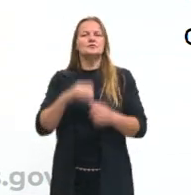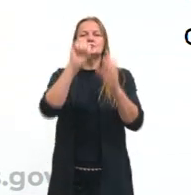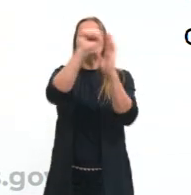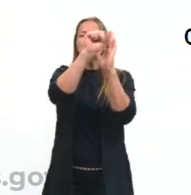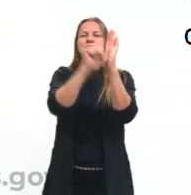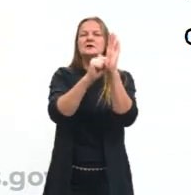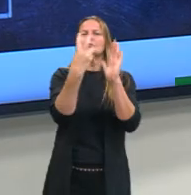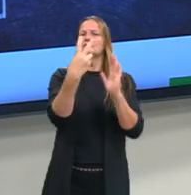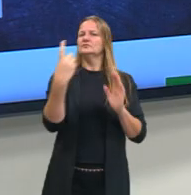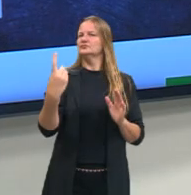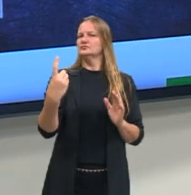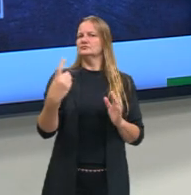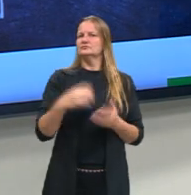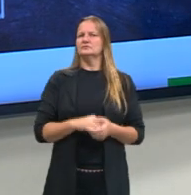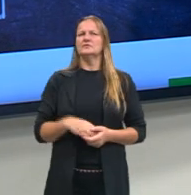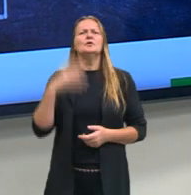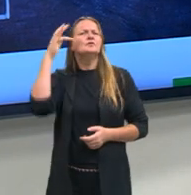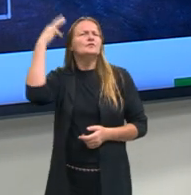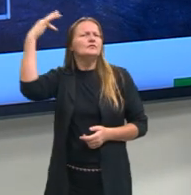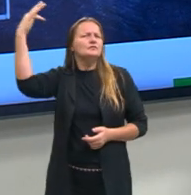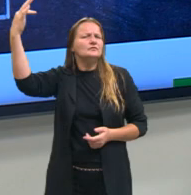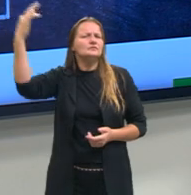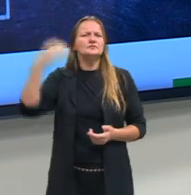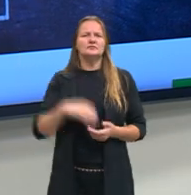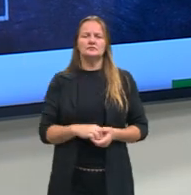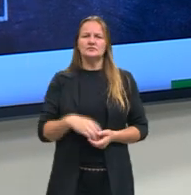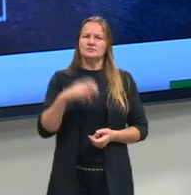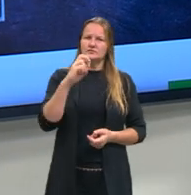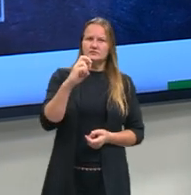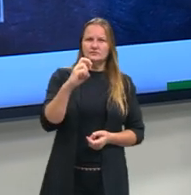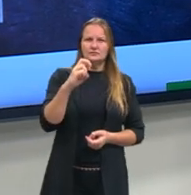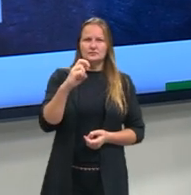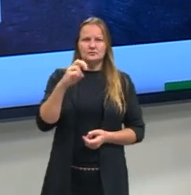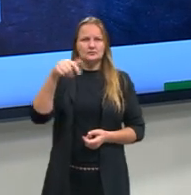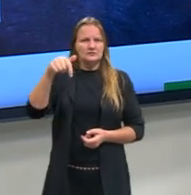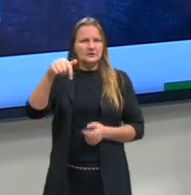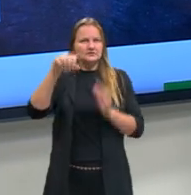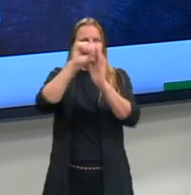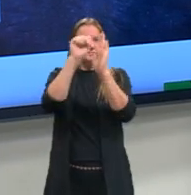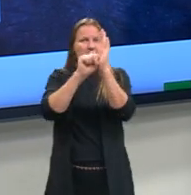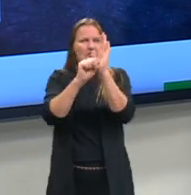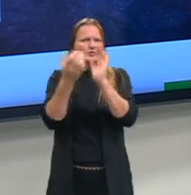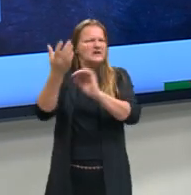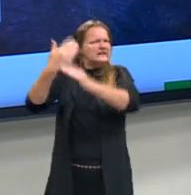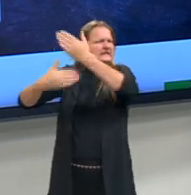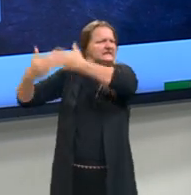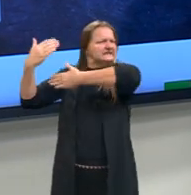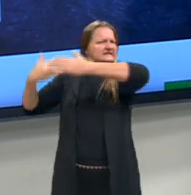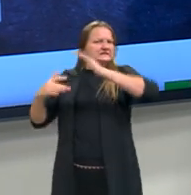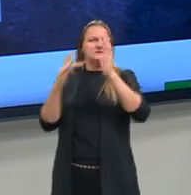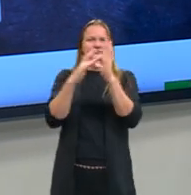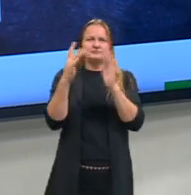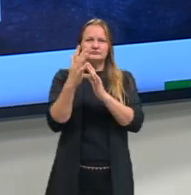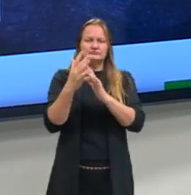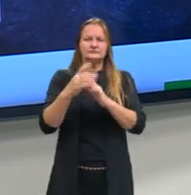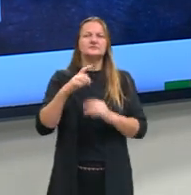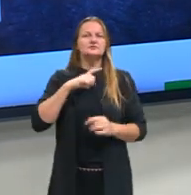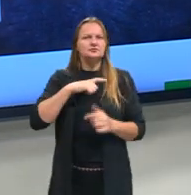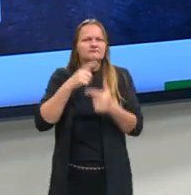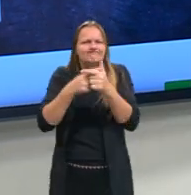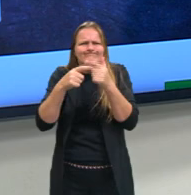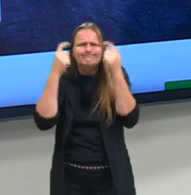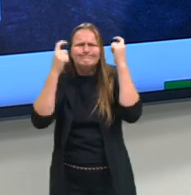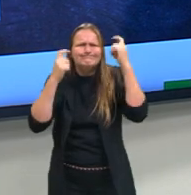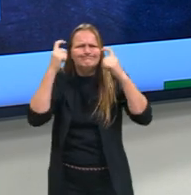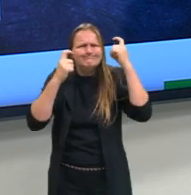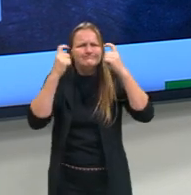Então veja só os quilômetros do cinco sete séculos antes de Cristo tinham alguns problemas para